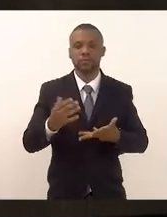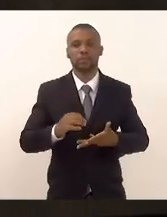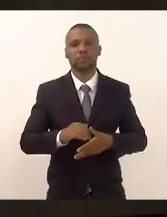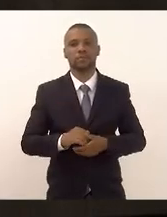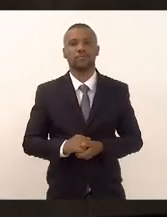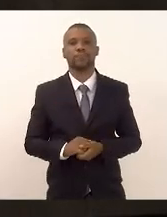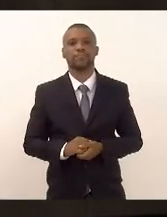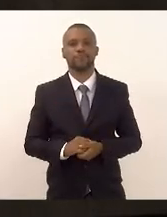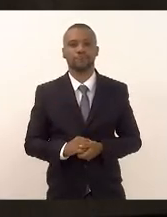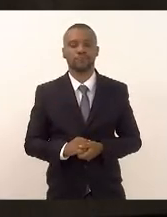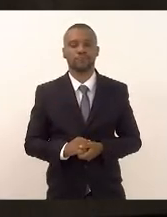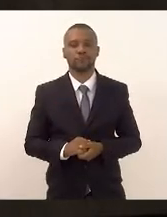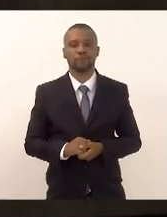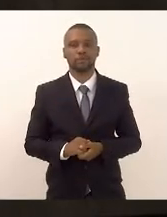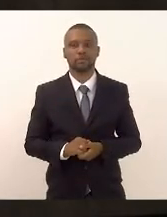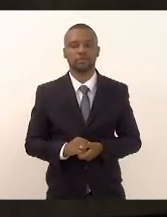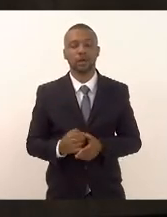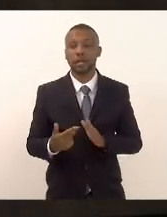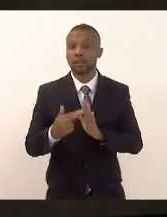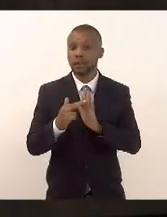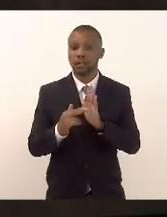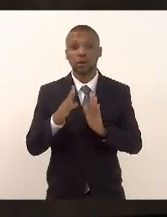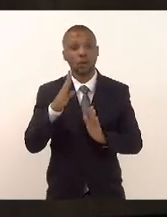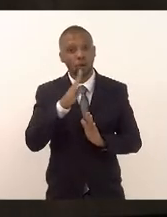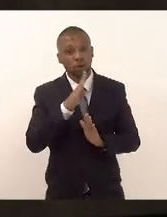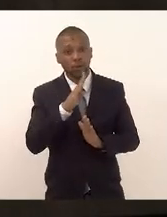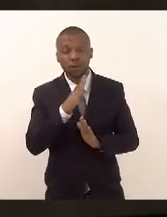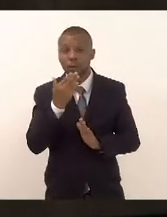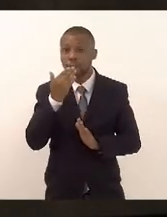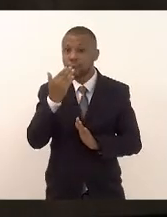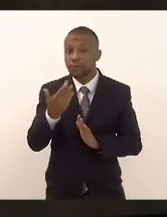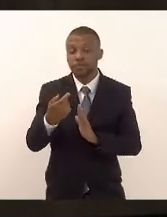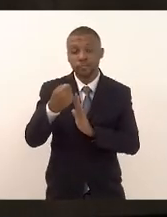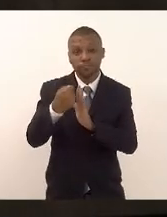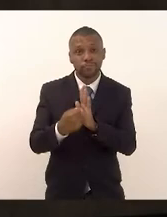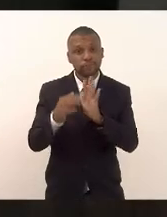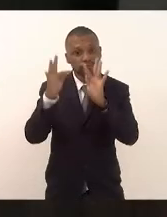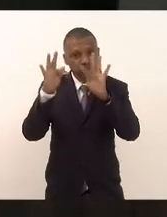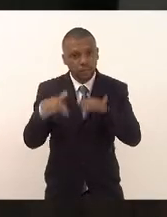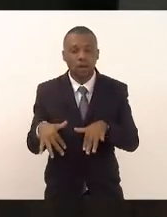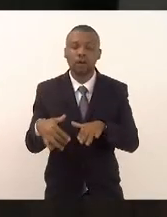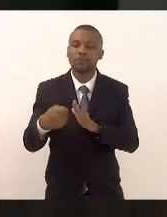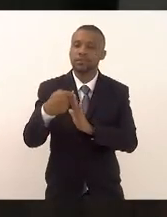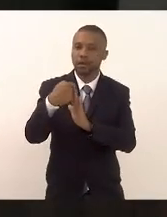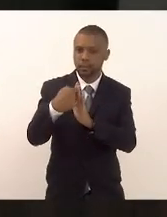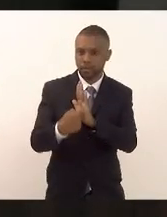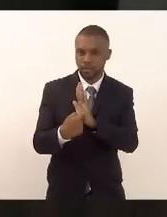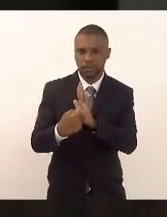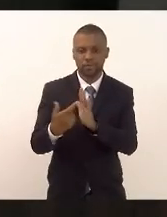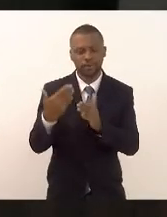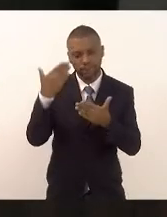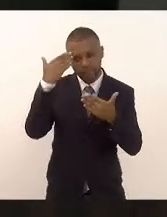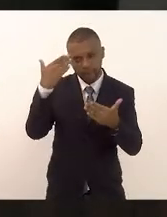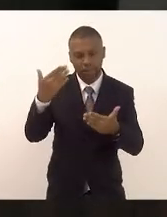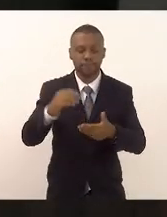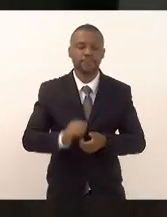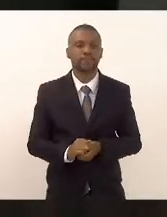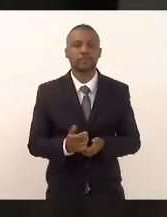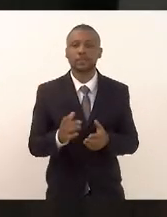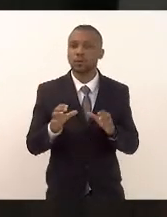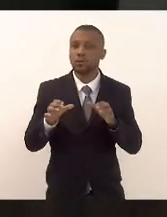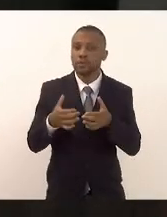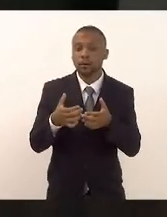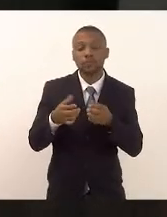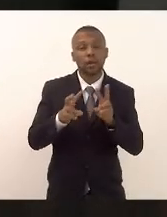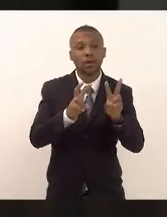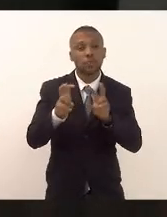e regime de urgência, pedindo forma final de redação, senhor presidente. Obrigado, deputado. Pela Comissão de Assuntos Municipais, deputado